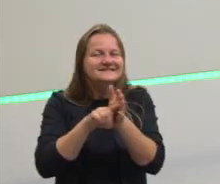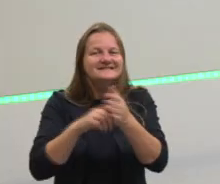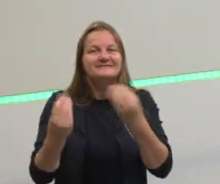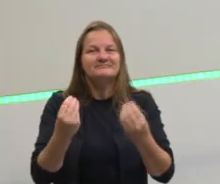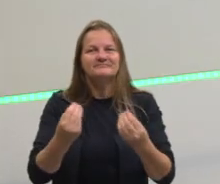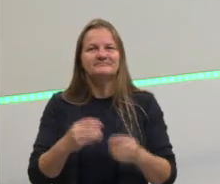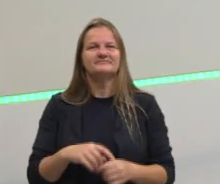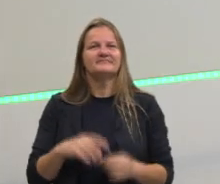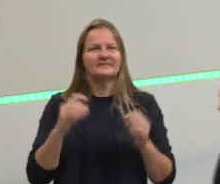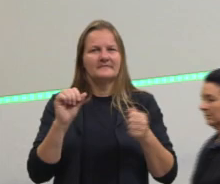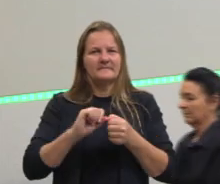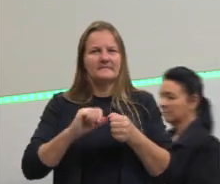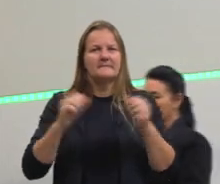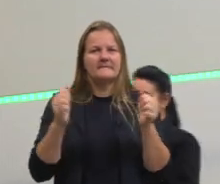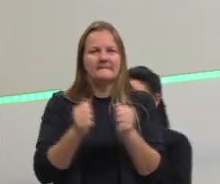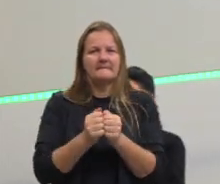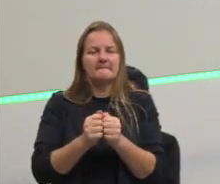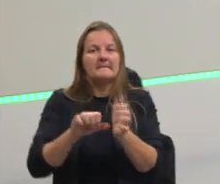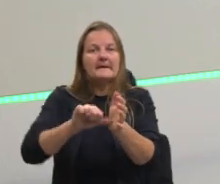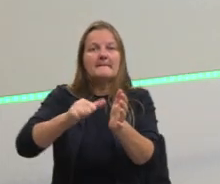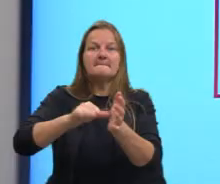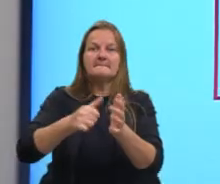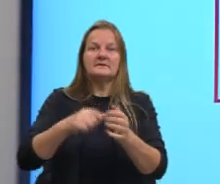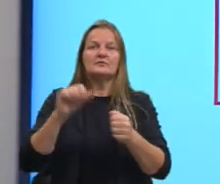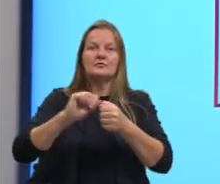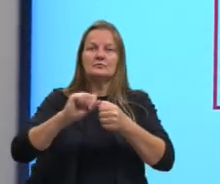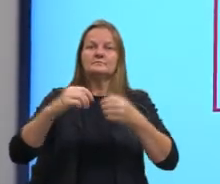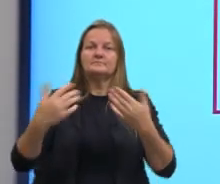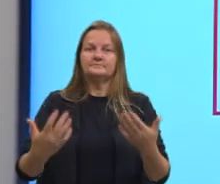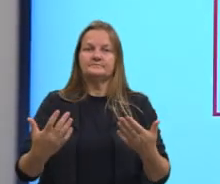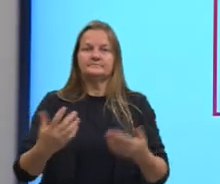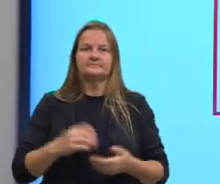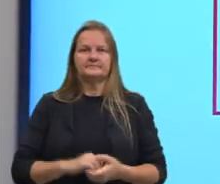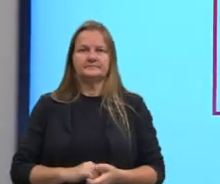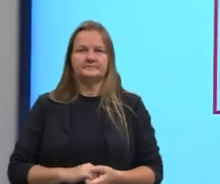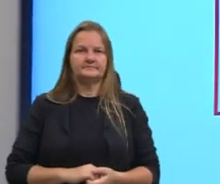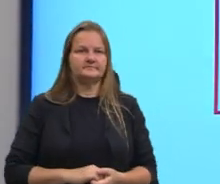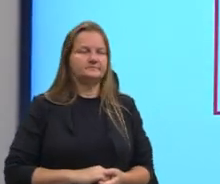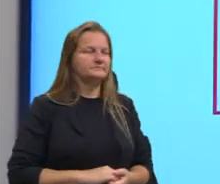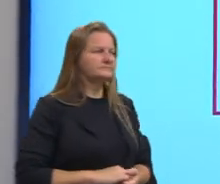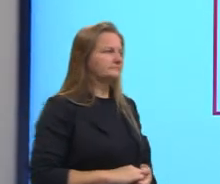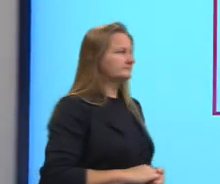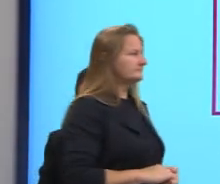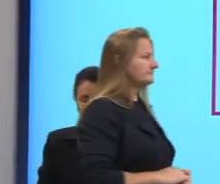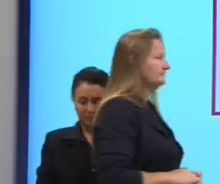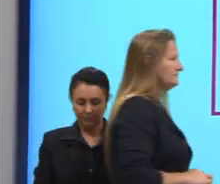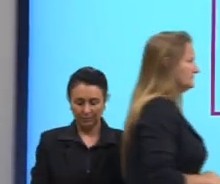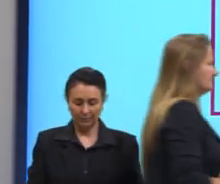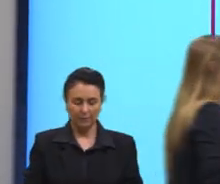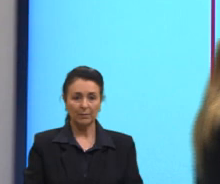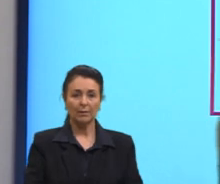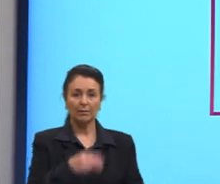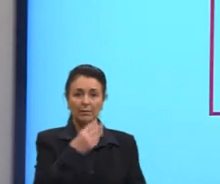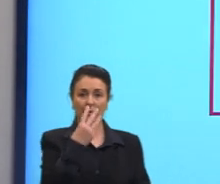bem primeiro considerando três números naturais e consecutivos nós temos não